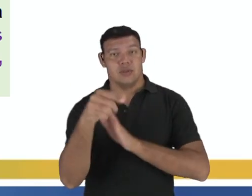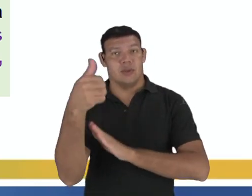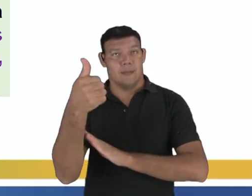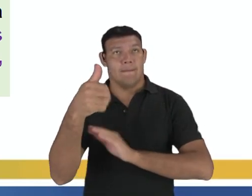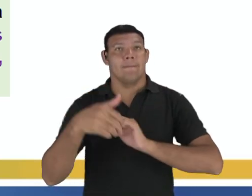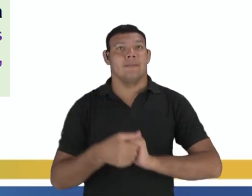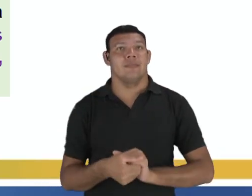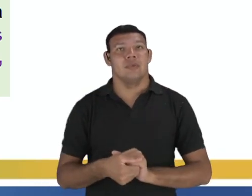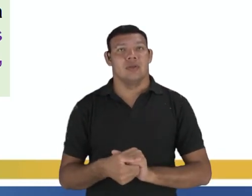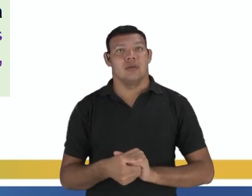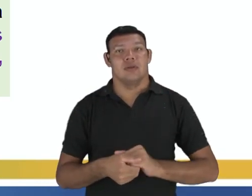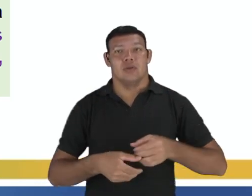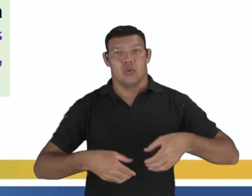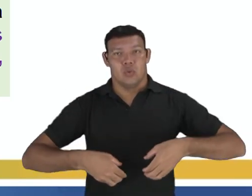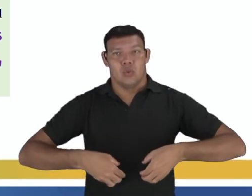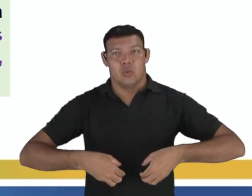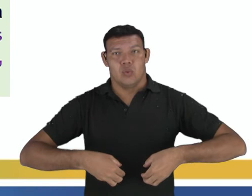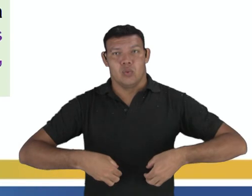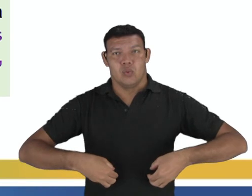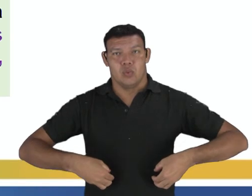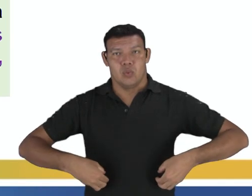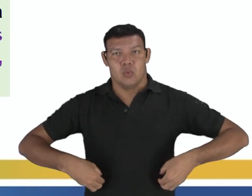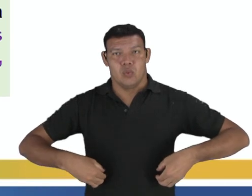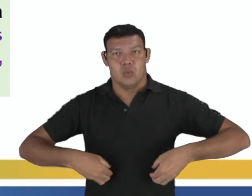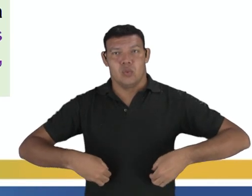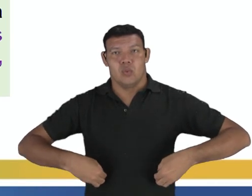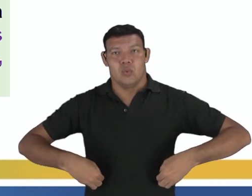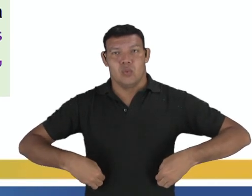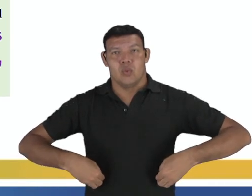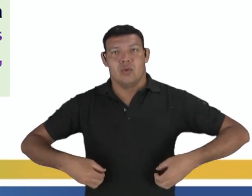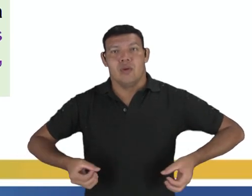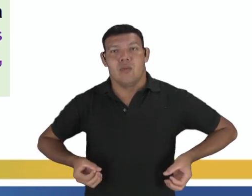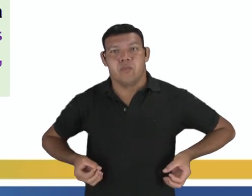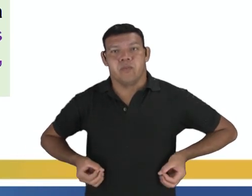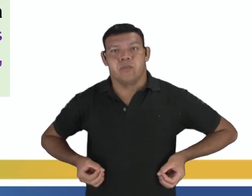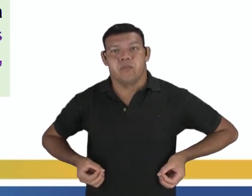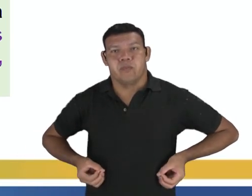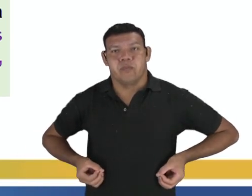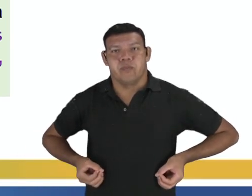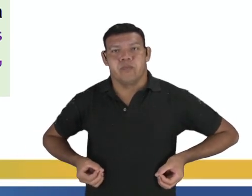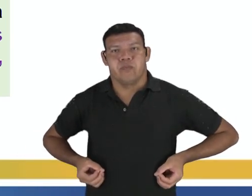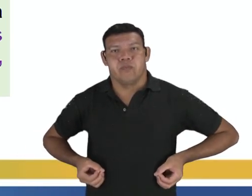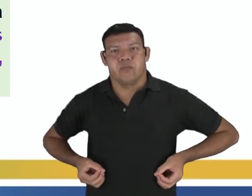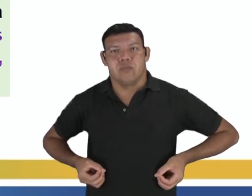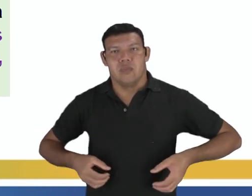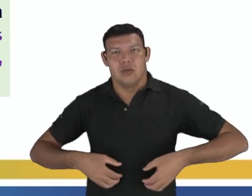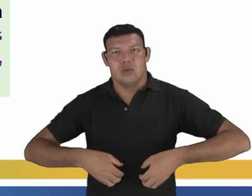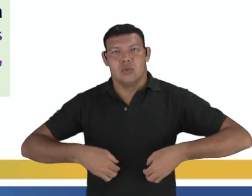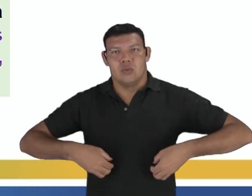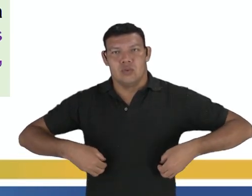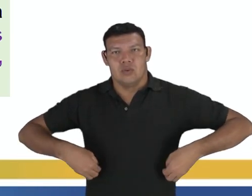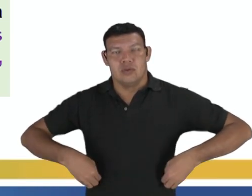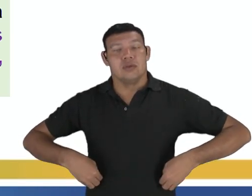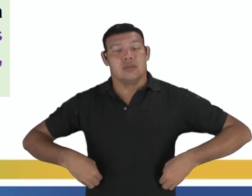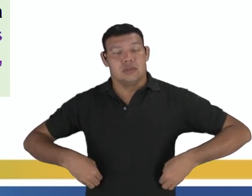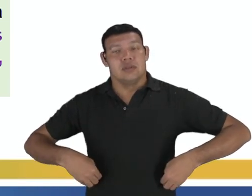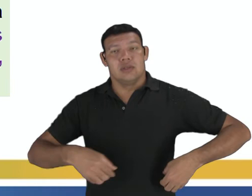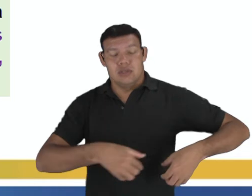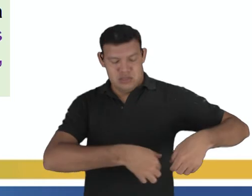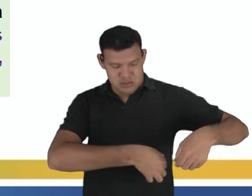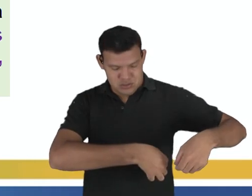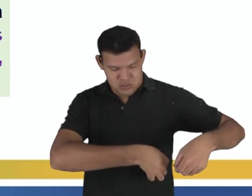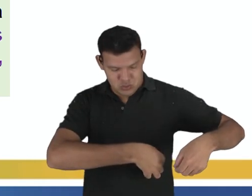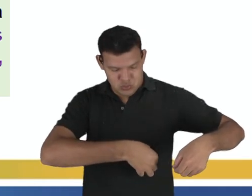no sistema reprodutor feminino lembra-la da aula de anatomia do sistema reprodutor feminino tá depois da fecundação